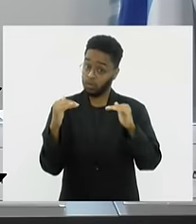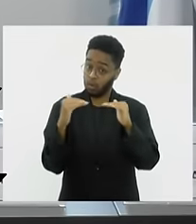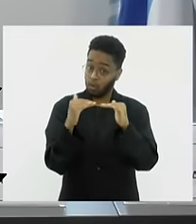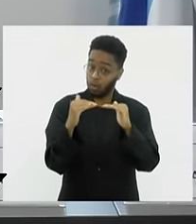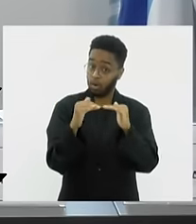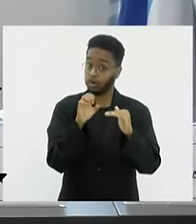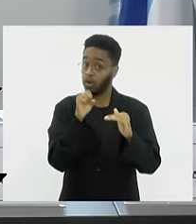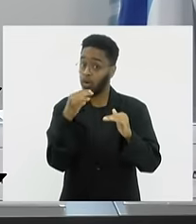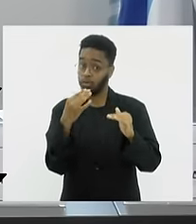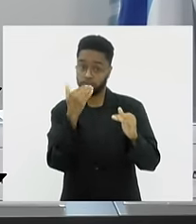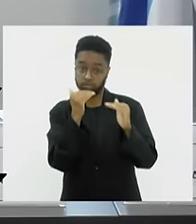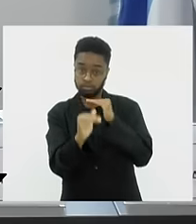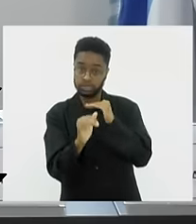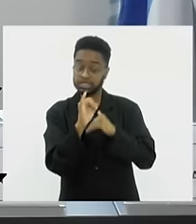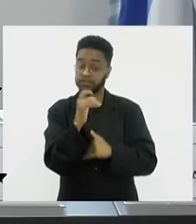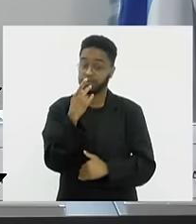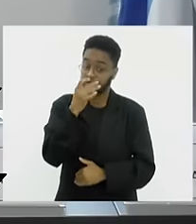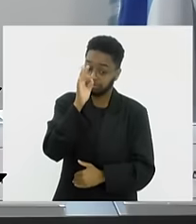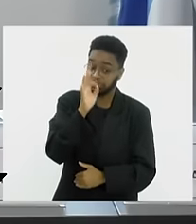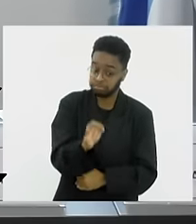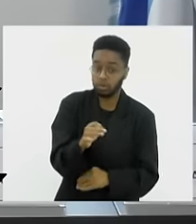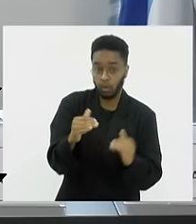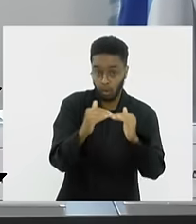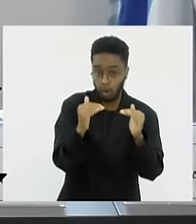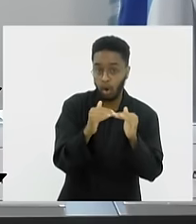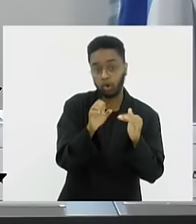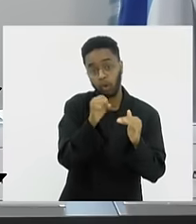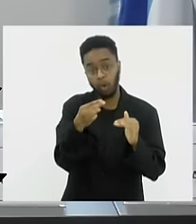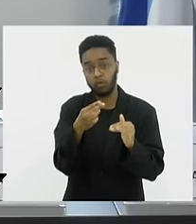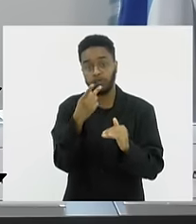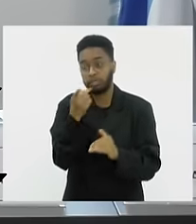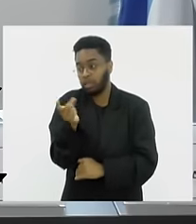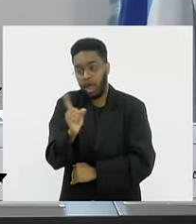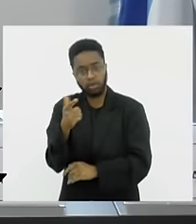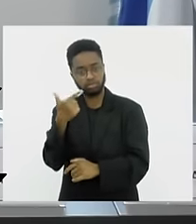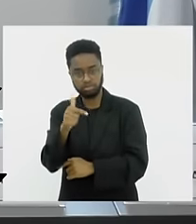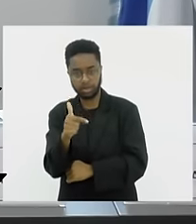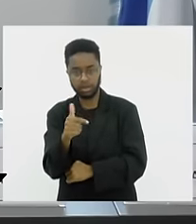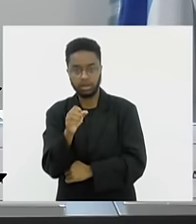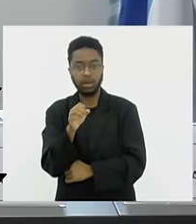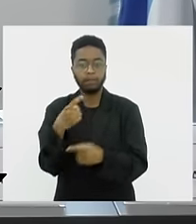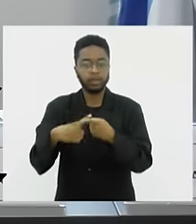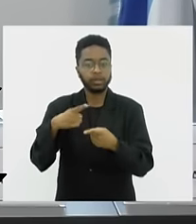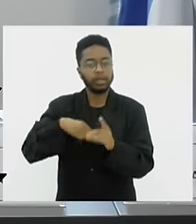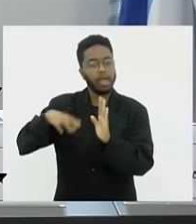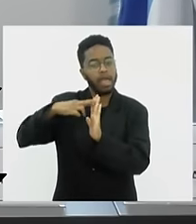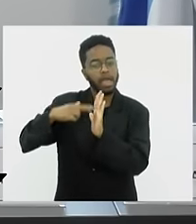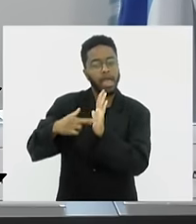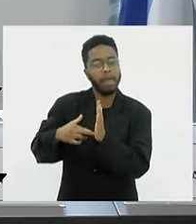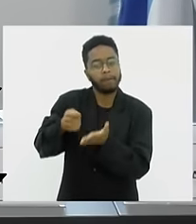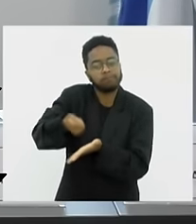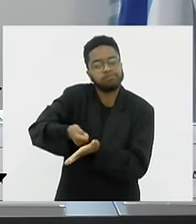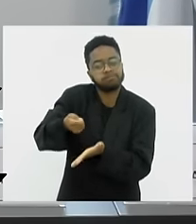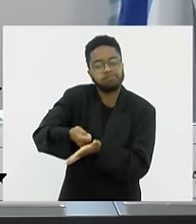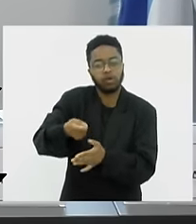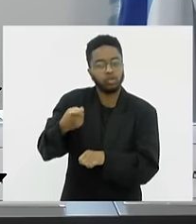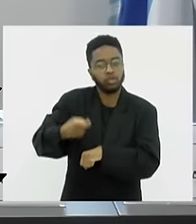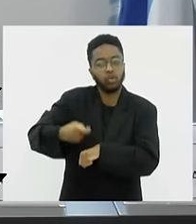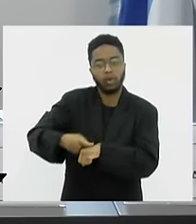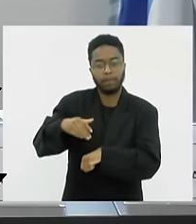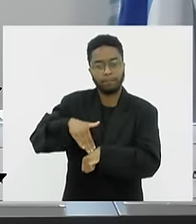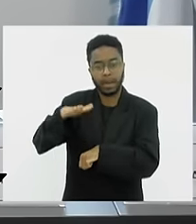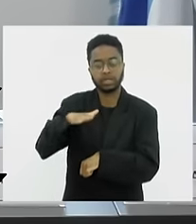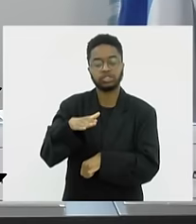afirmações, nega essas afirmações, ou se o senhor concorda que existe um maior rigor, uma maior energia com o transporte